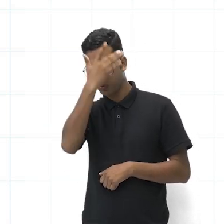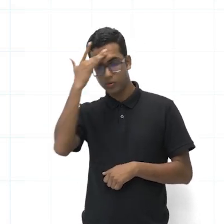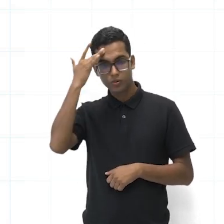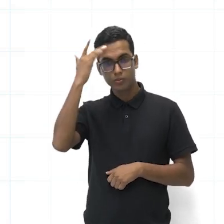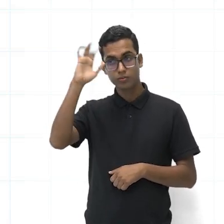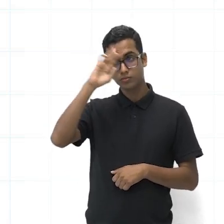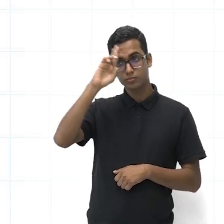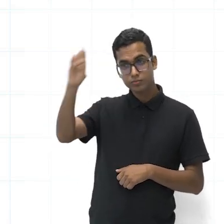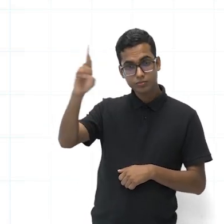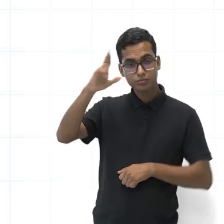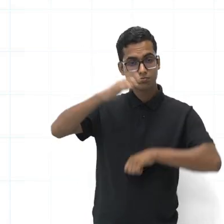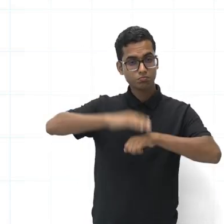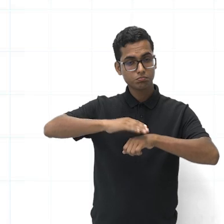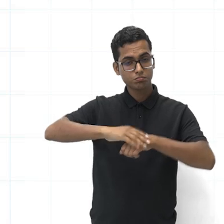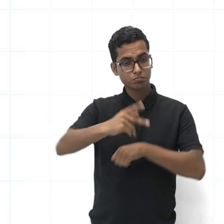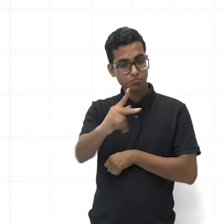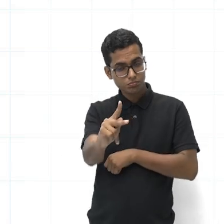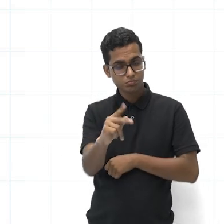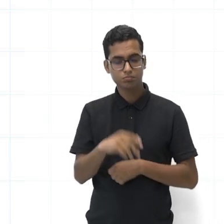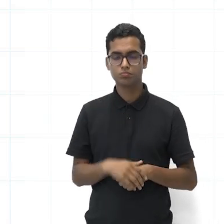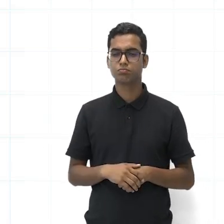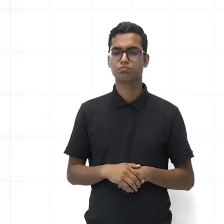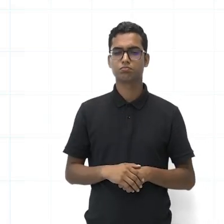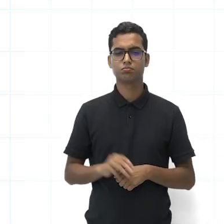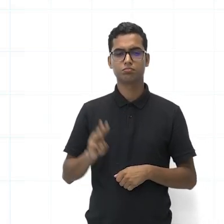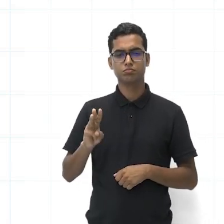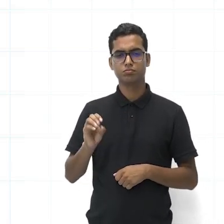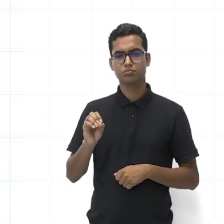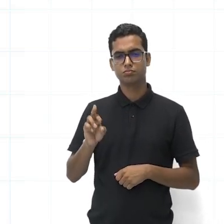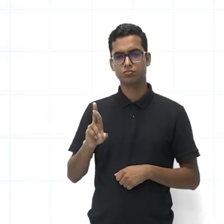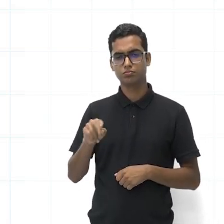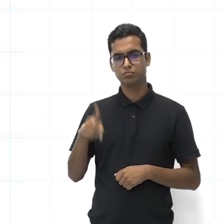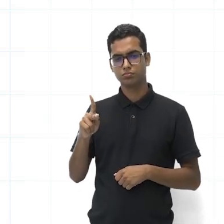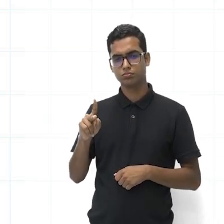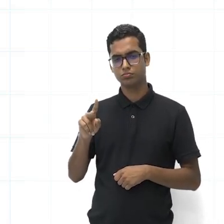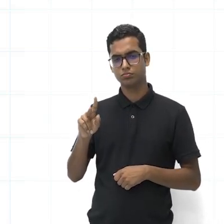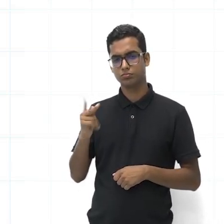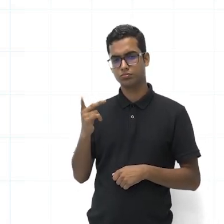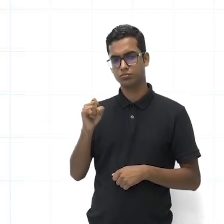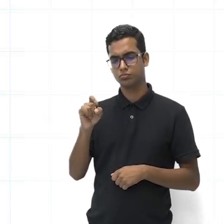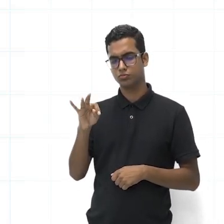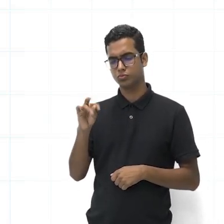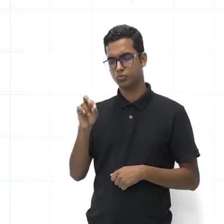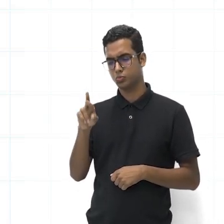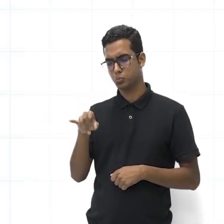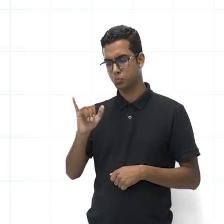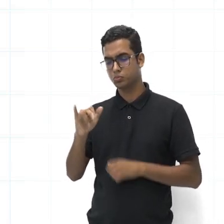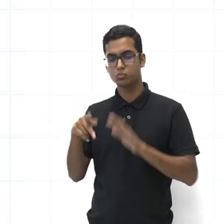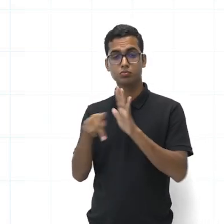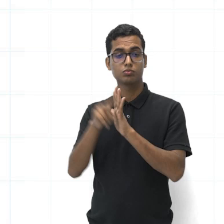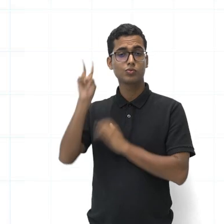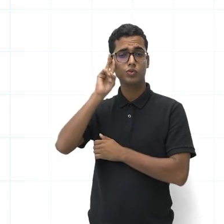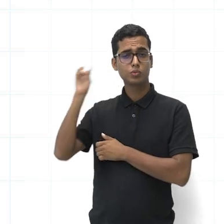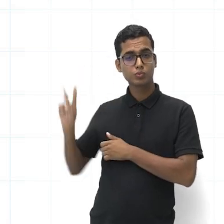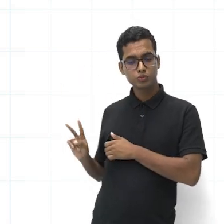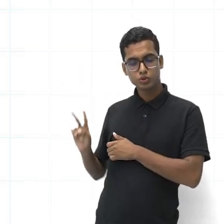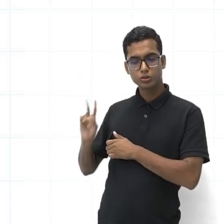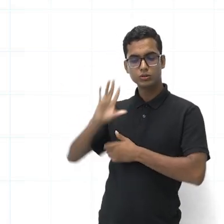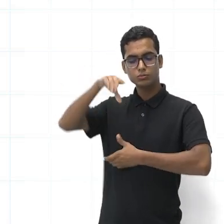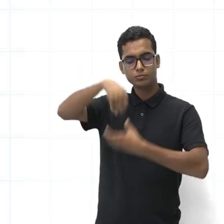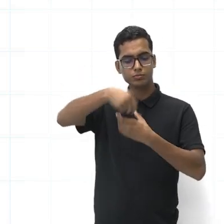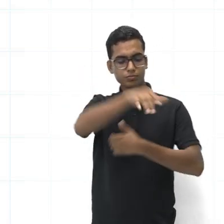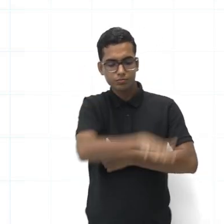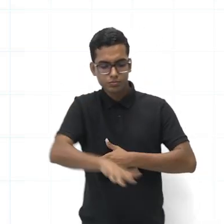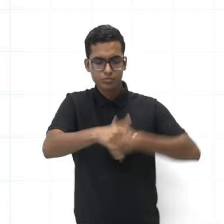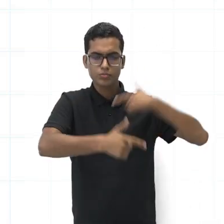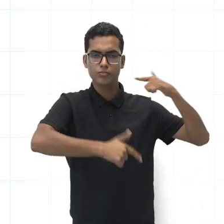né, o seu patrão, o seu chefe. Work History, história de trabalho, histórico, né, de trabalho. Qual é a sua história, seu background,